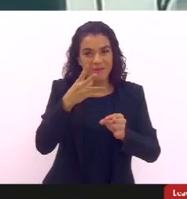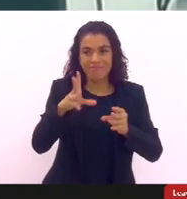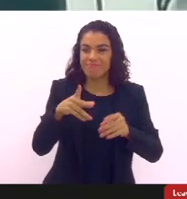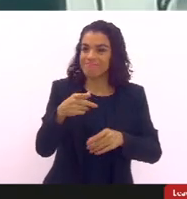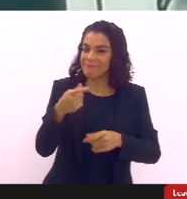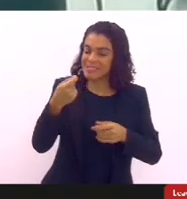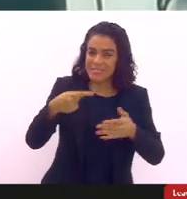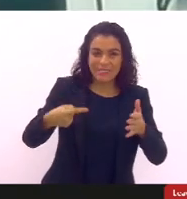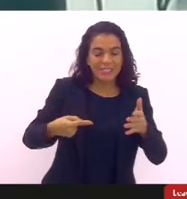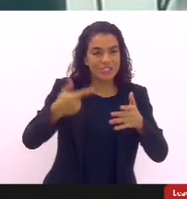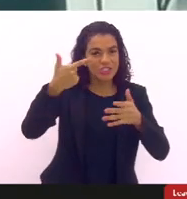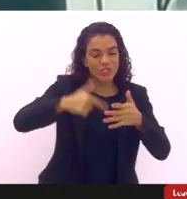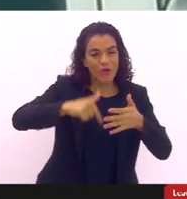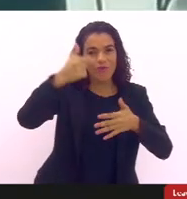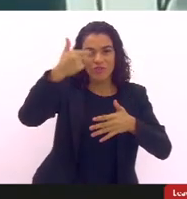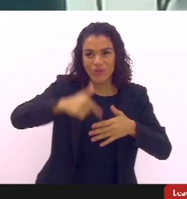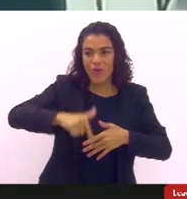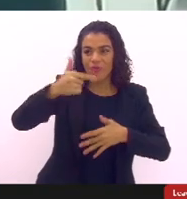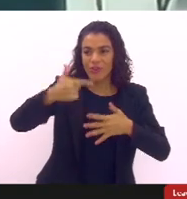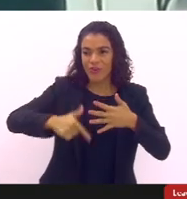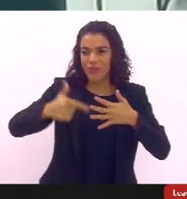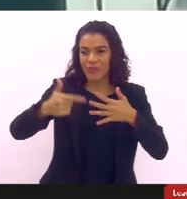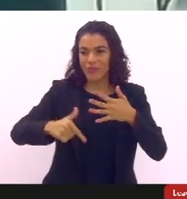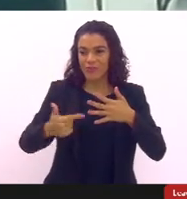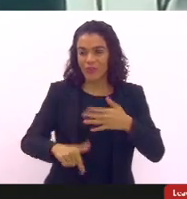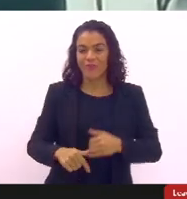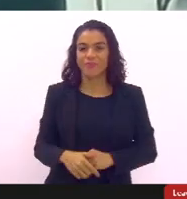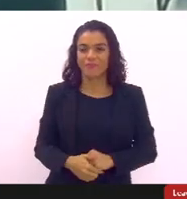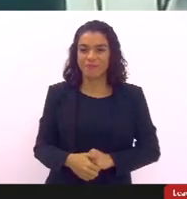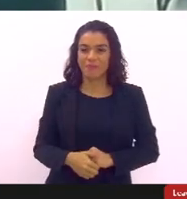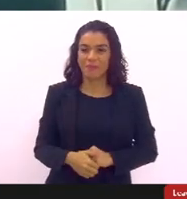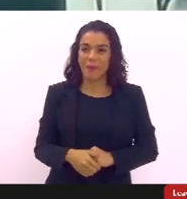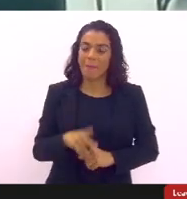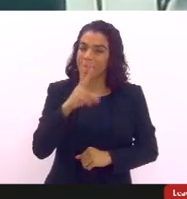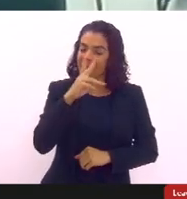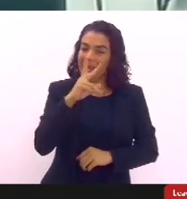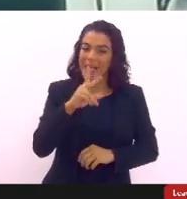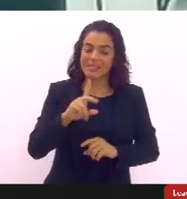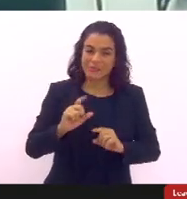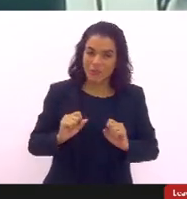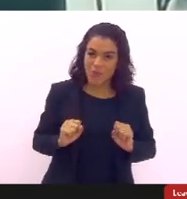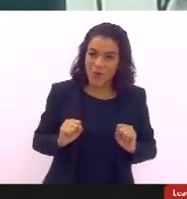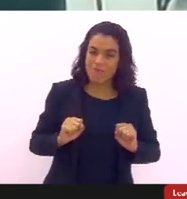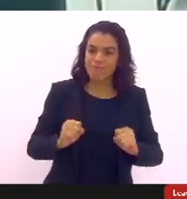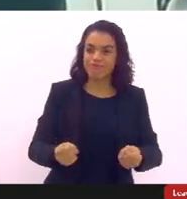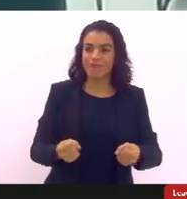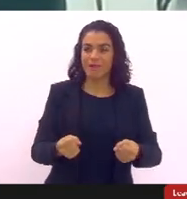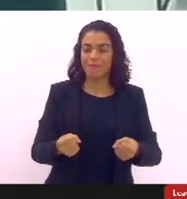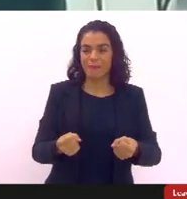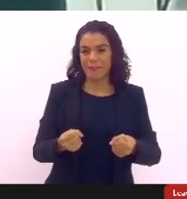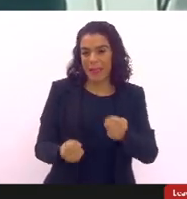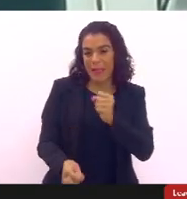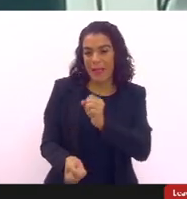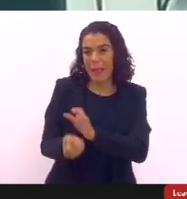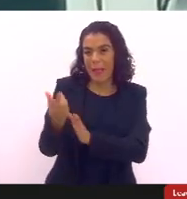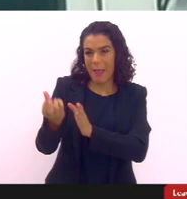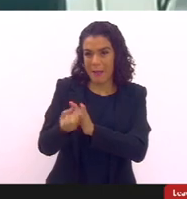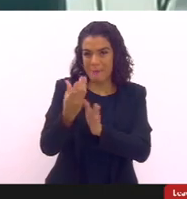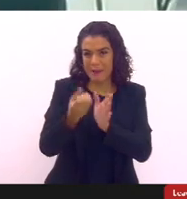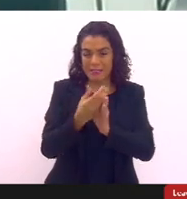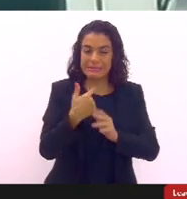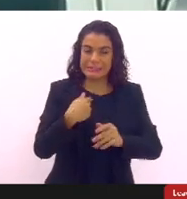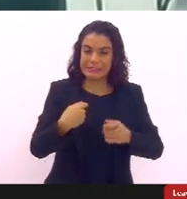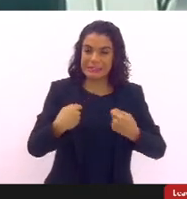que isso é uma alegação de defesa que sempre aparece, que nós